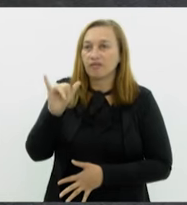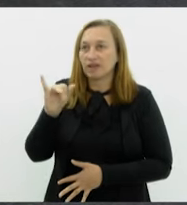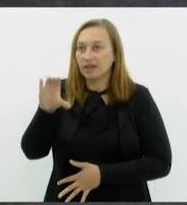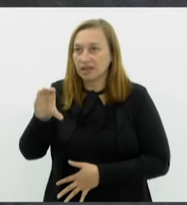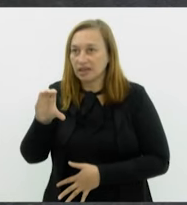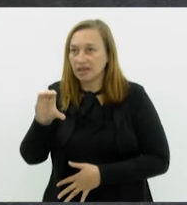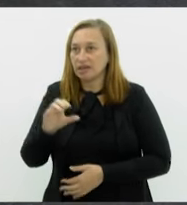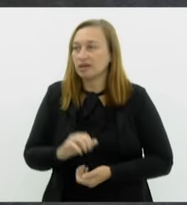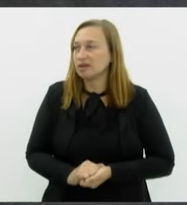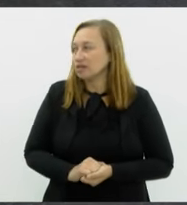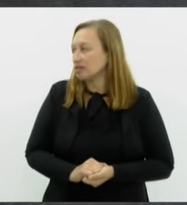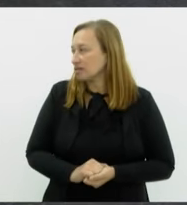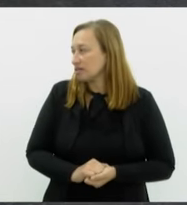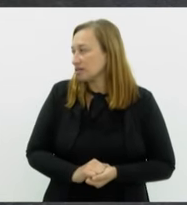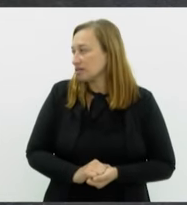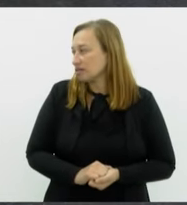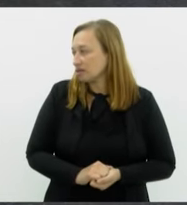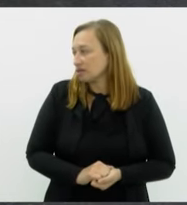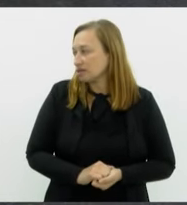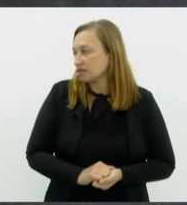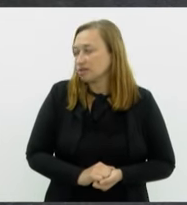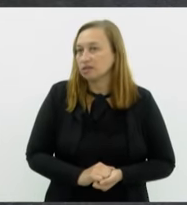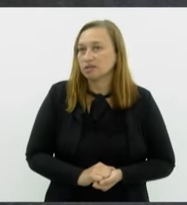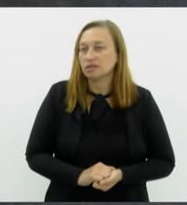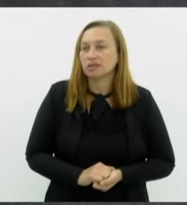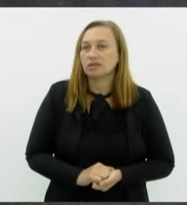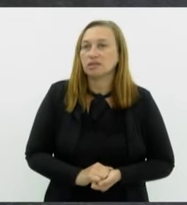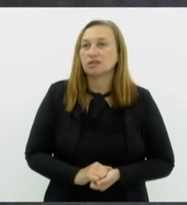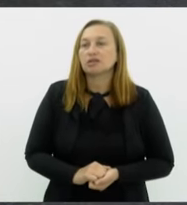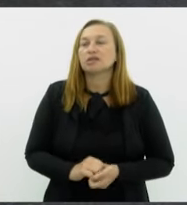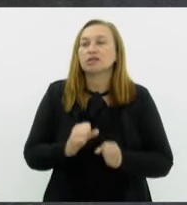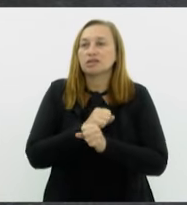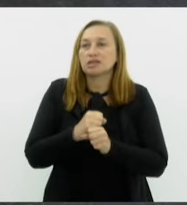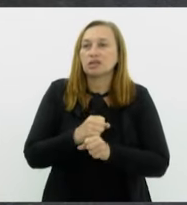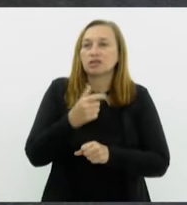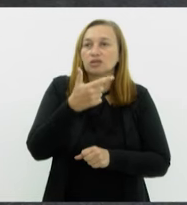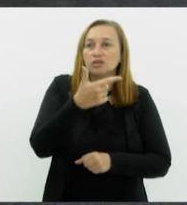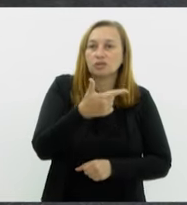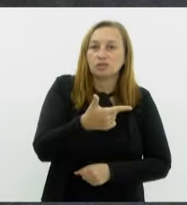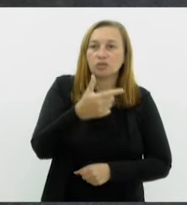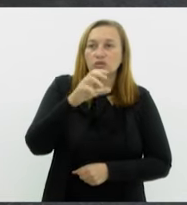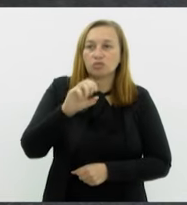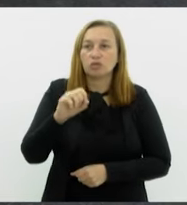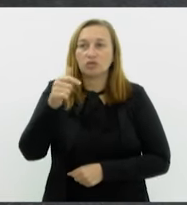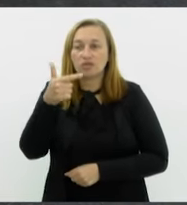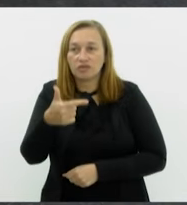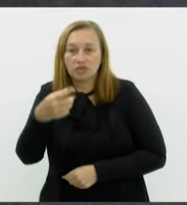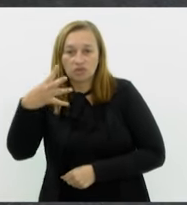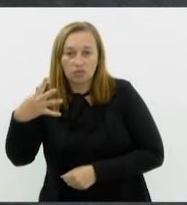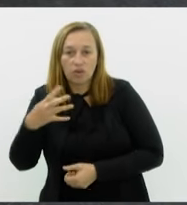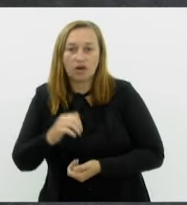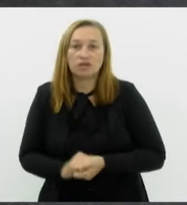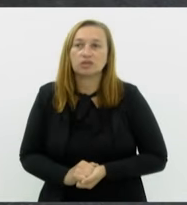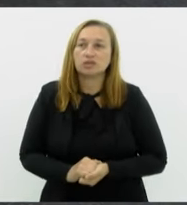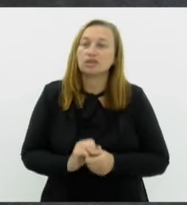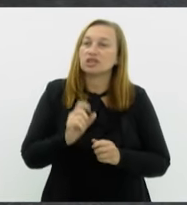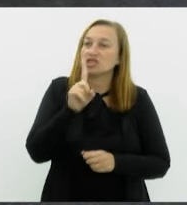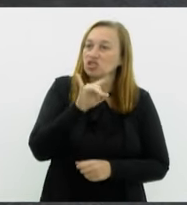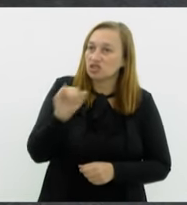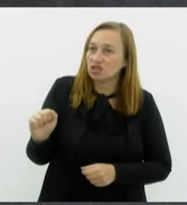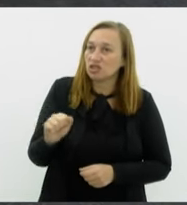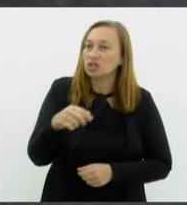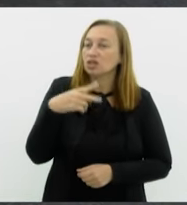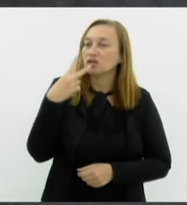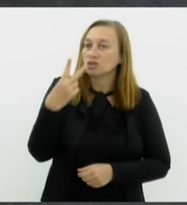já tem data para a realização nesse ano de 2024 e vai ser nos dias